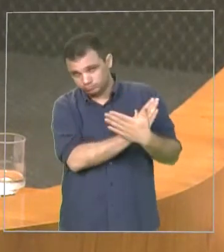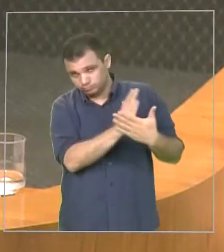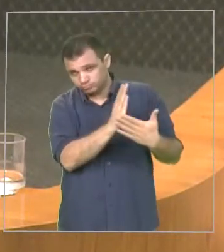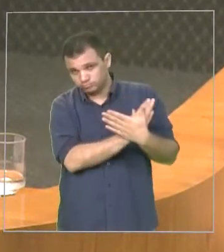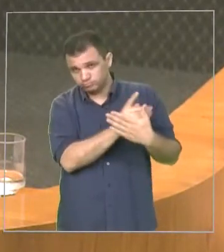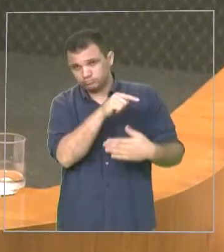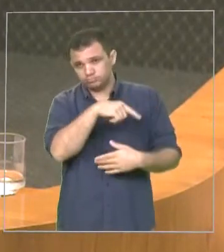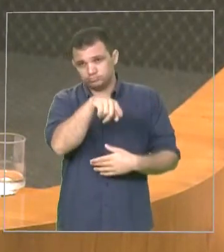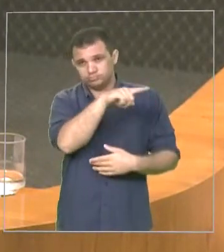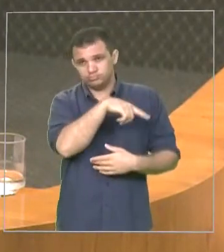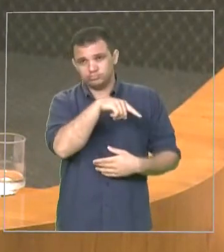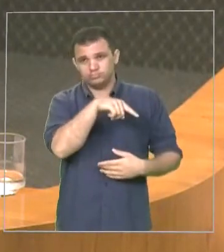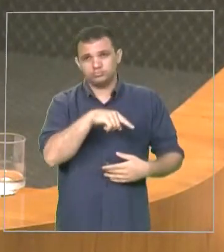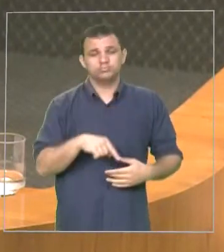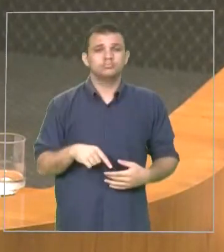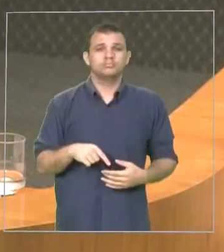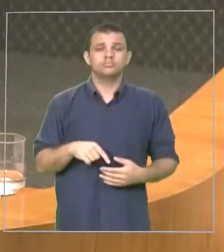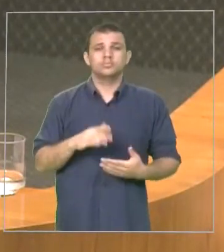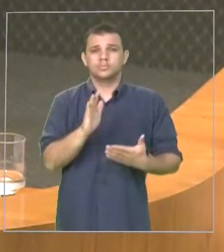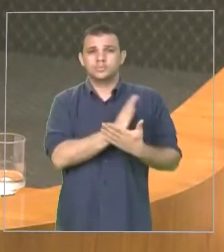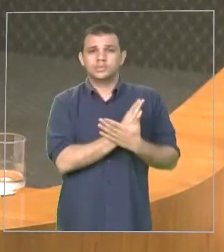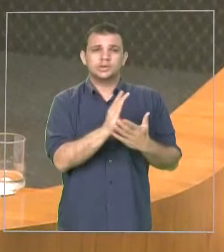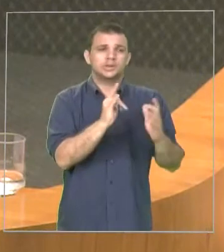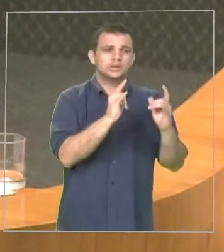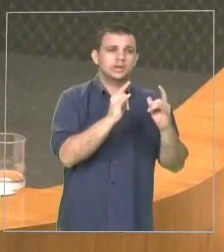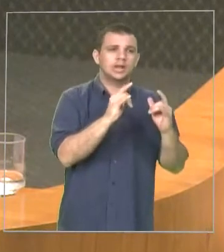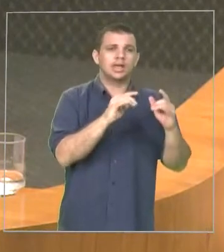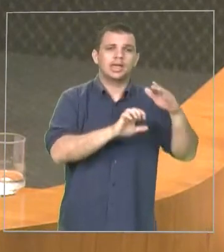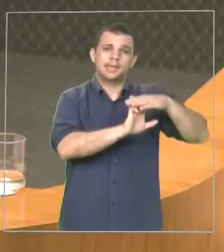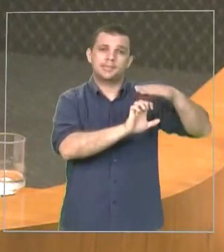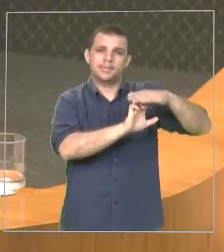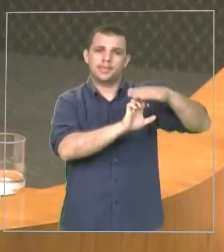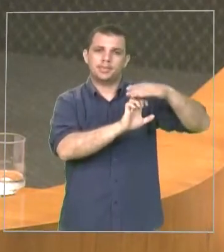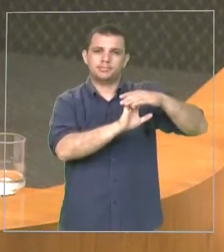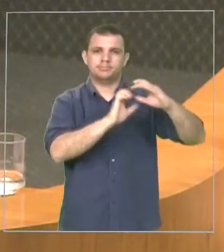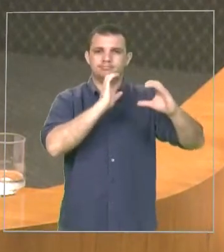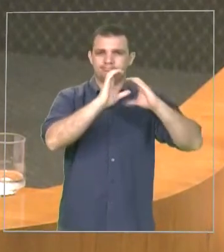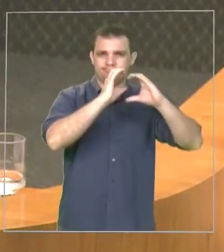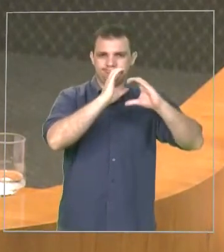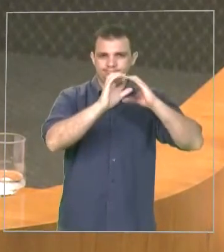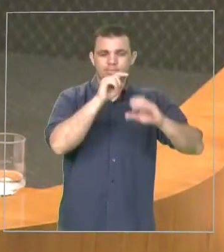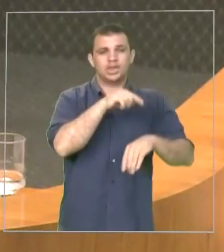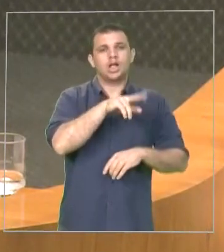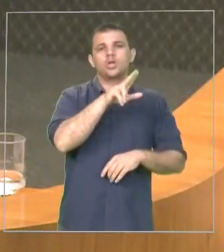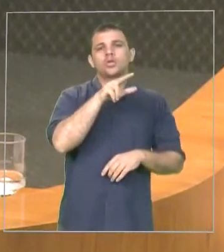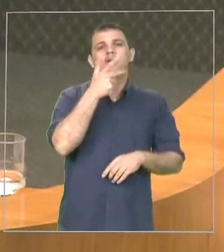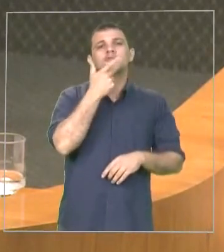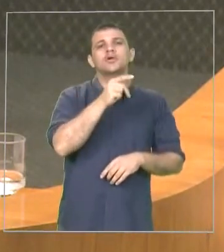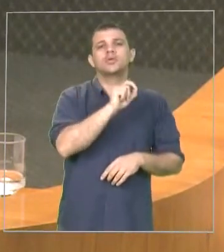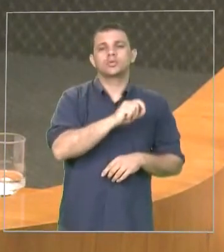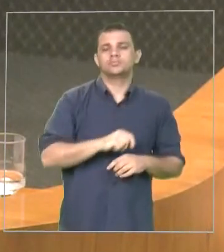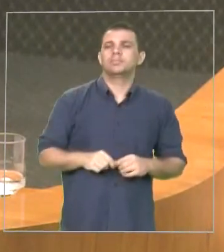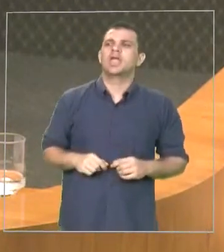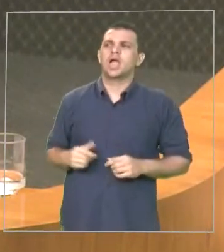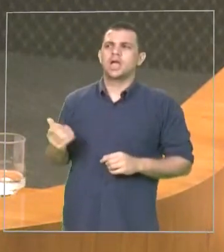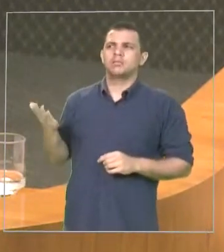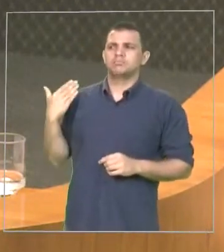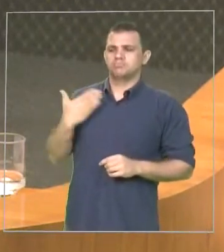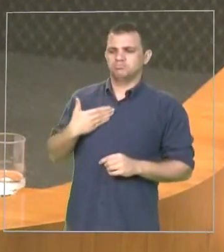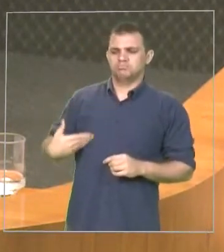eles jamais, alguns órgãos de comunicação, jamais eles dizem, no nosso governo não houve corrupção.